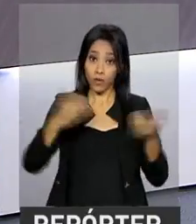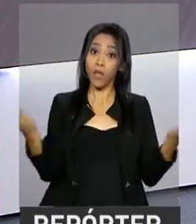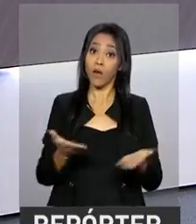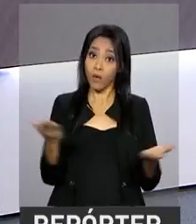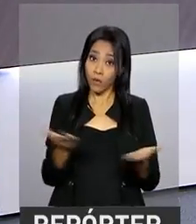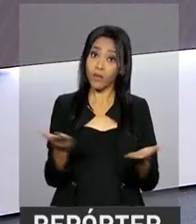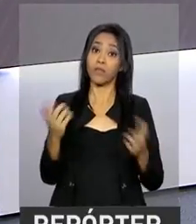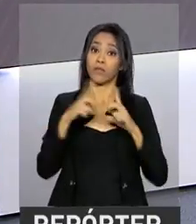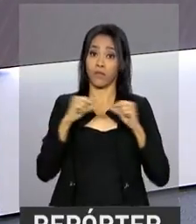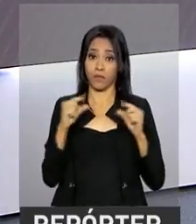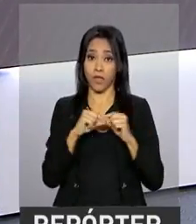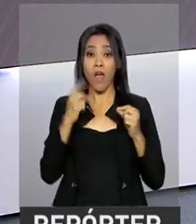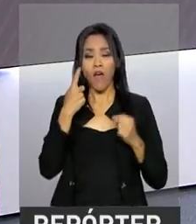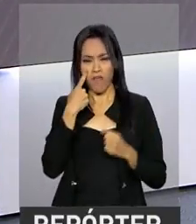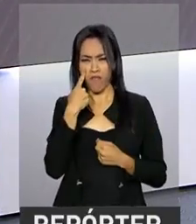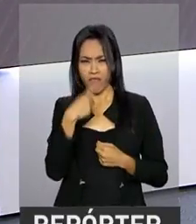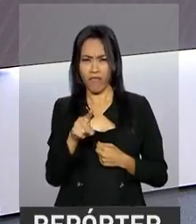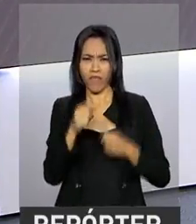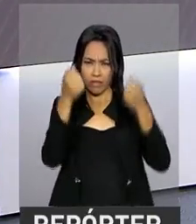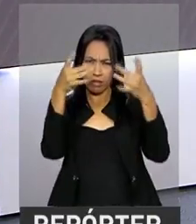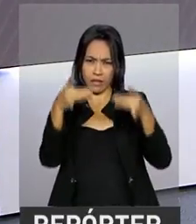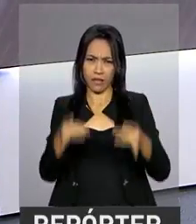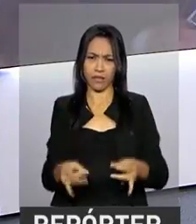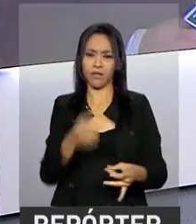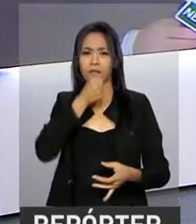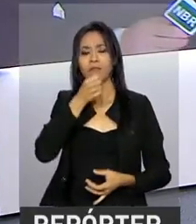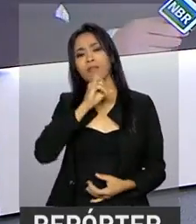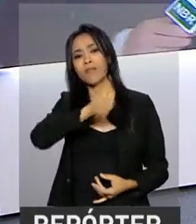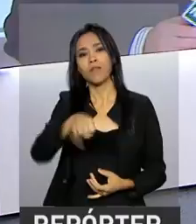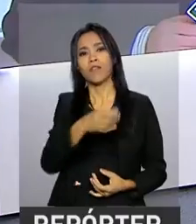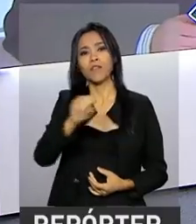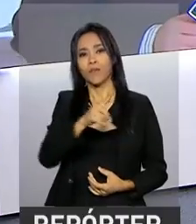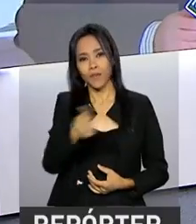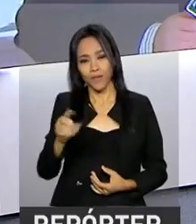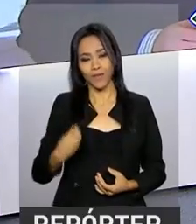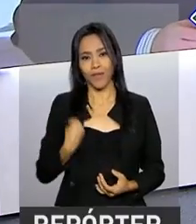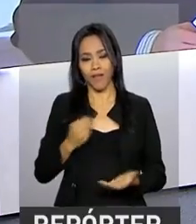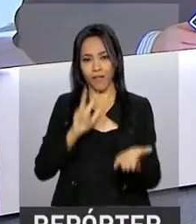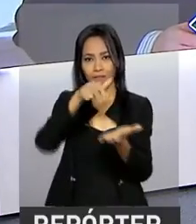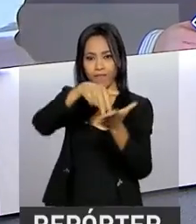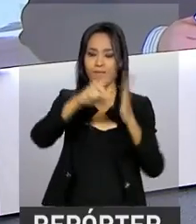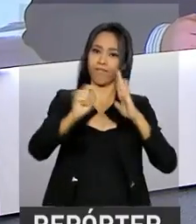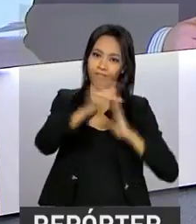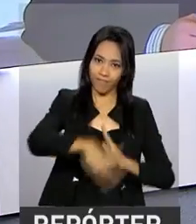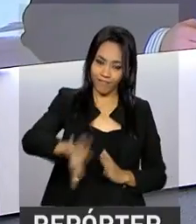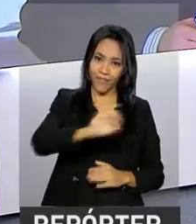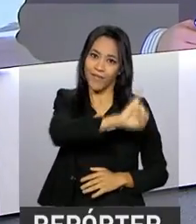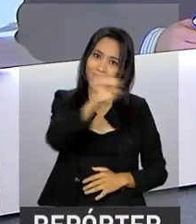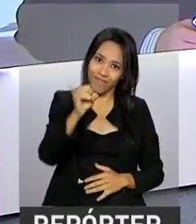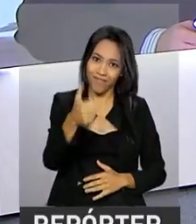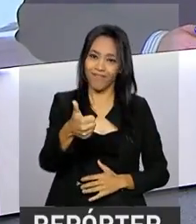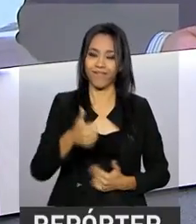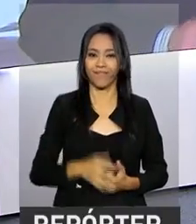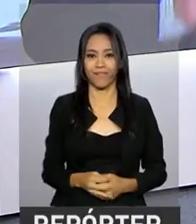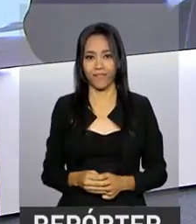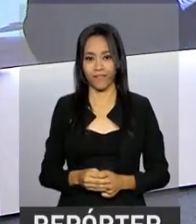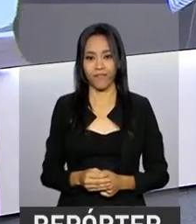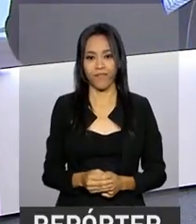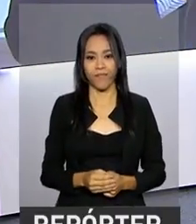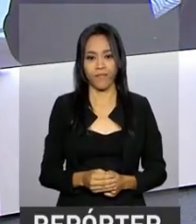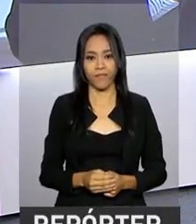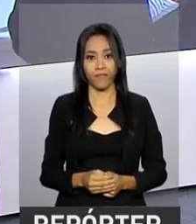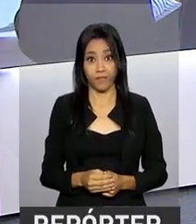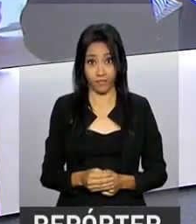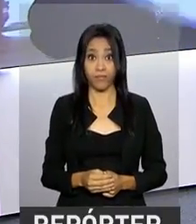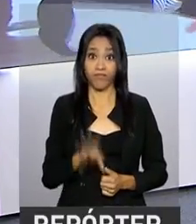Vamos então saber os detalhes com o repórter João Pedro Neto, que está lá no Palácio do Planalto. Olá, JP.